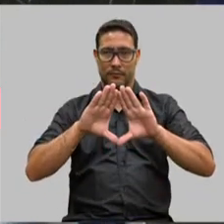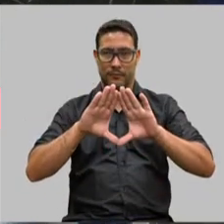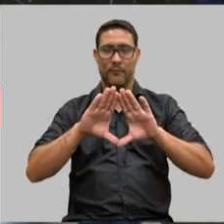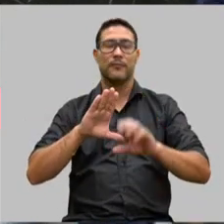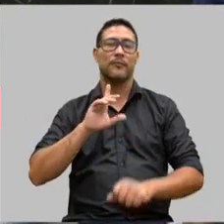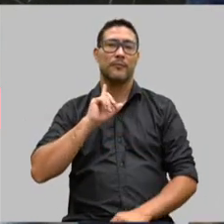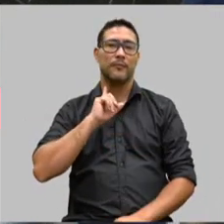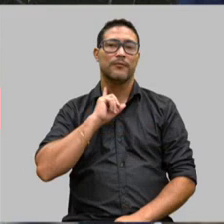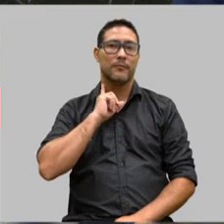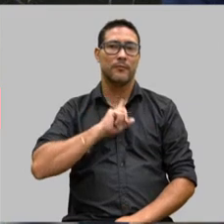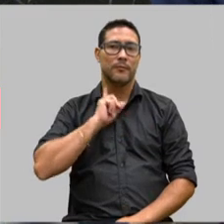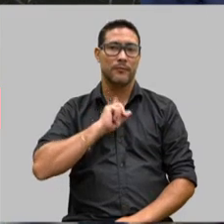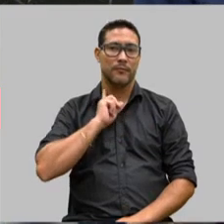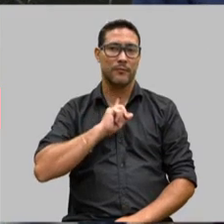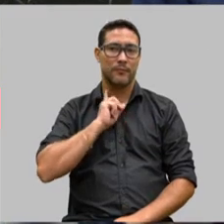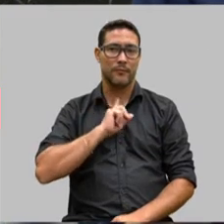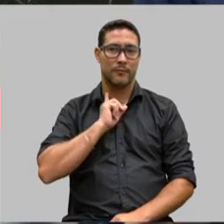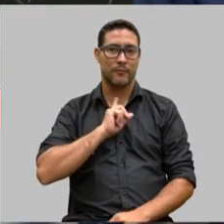Minas Gerais,